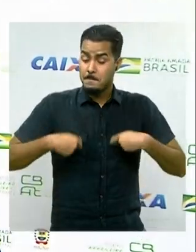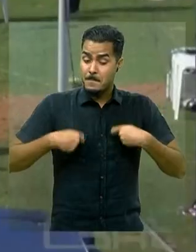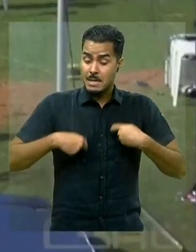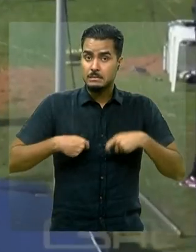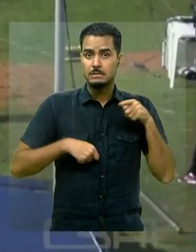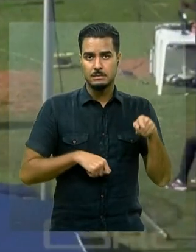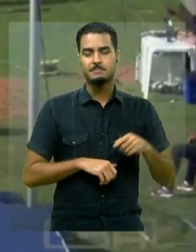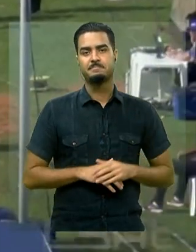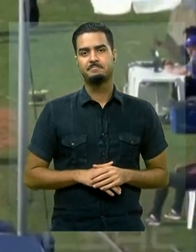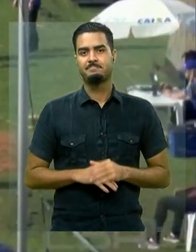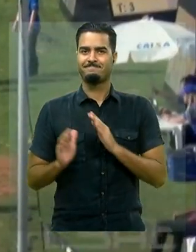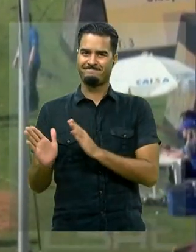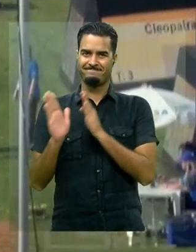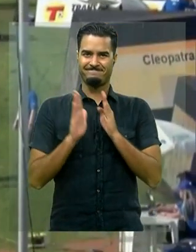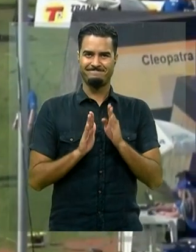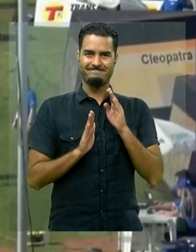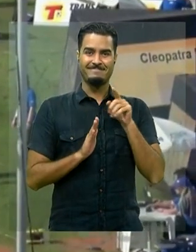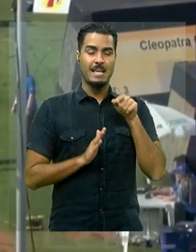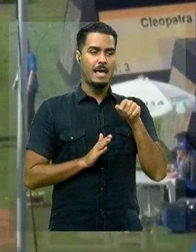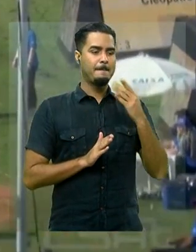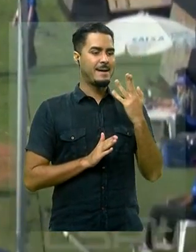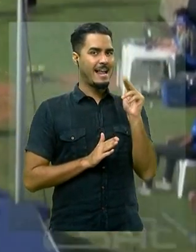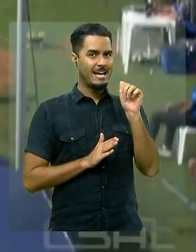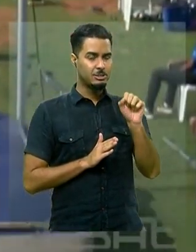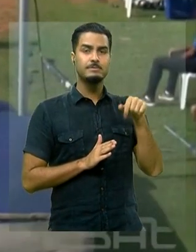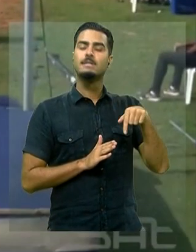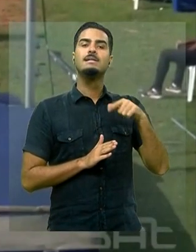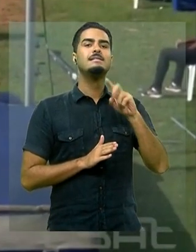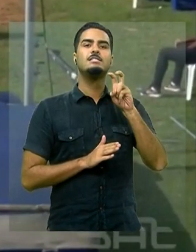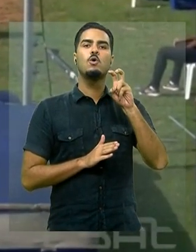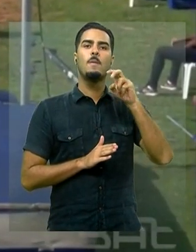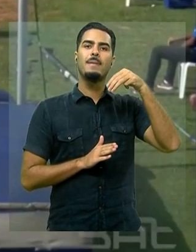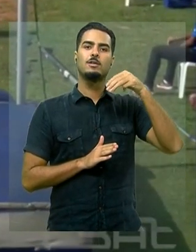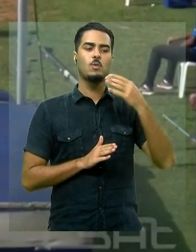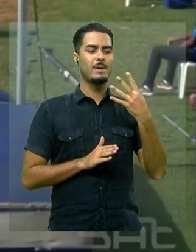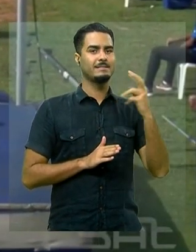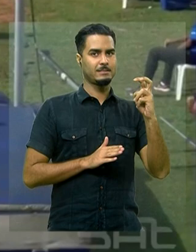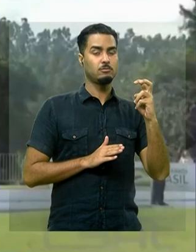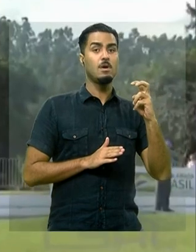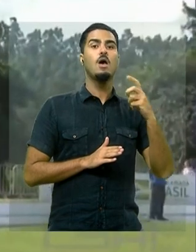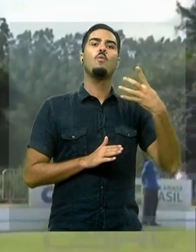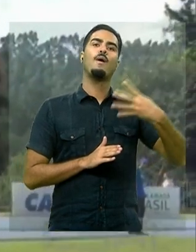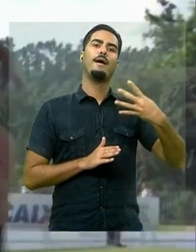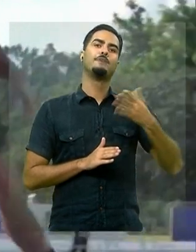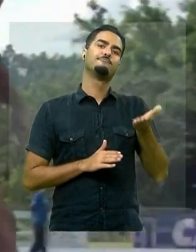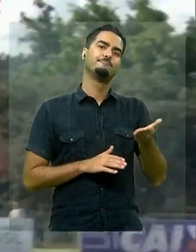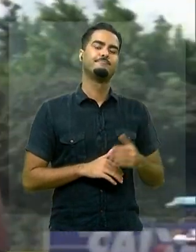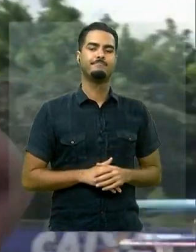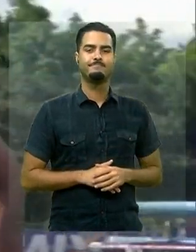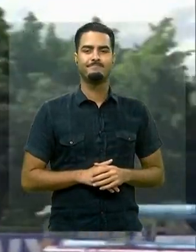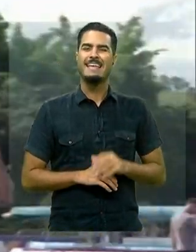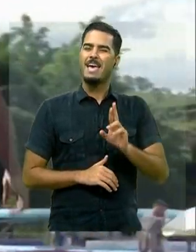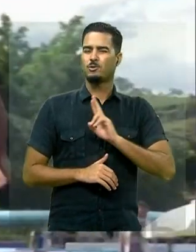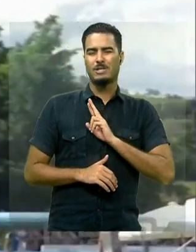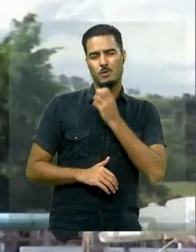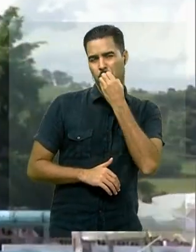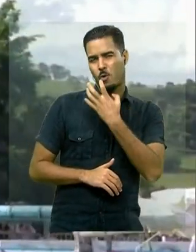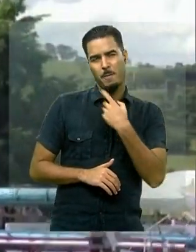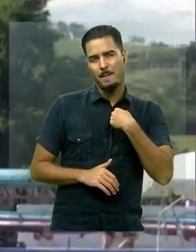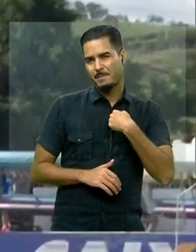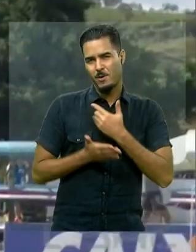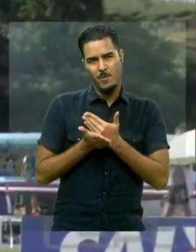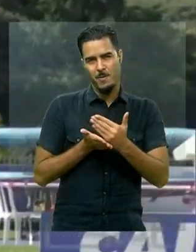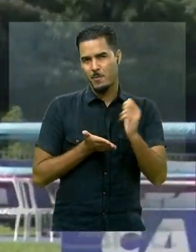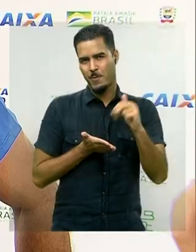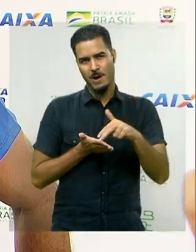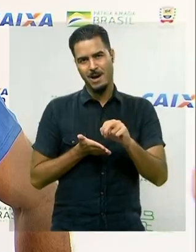treinar. Braz não foi além dos 5,45 metros e do quarto lugar. Não foi um bom resultado para início de ano, mas eu